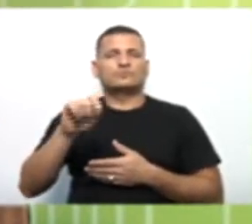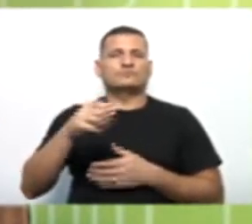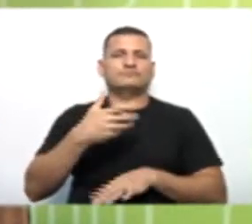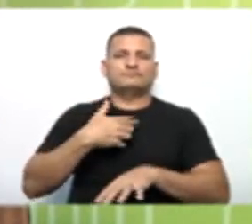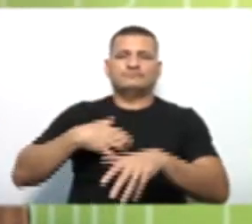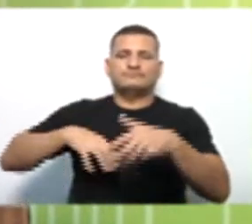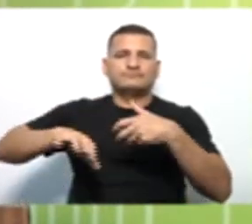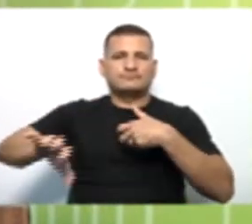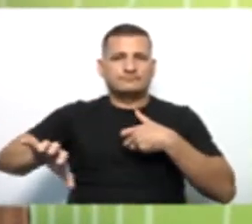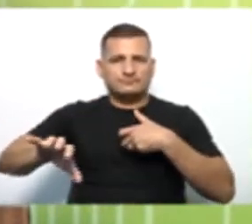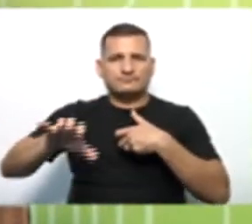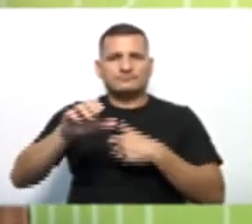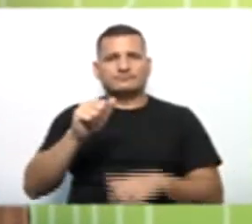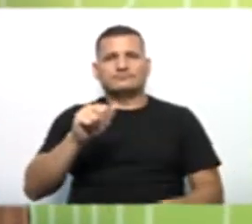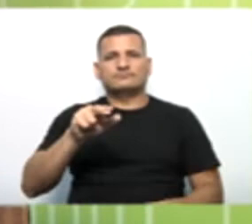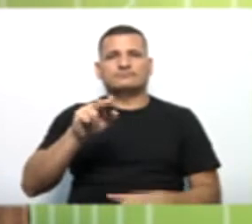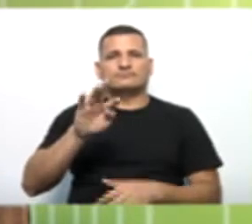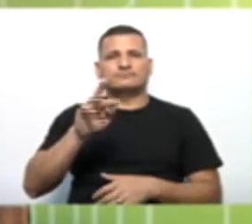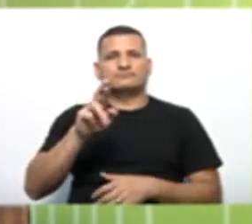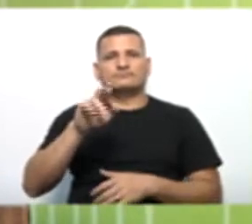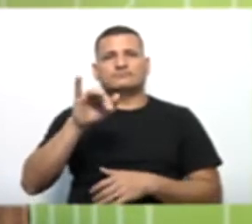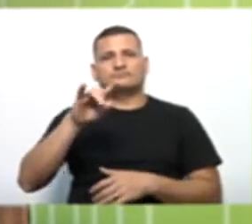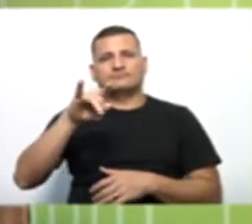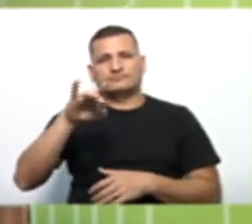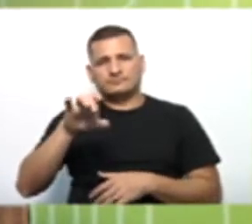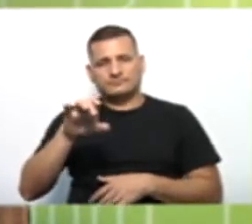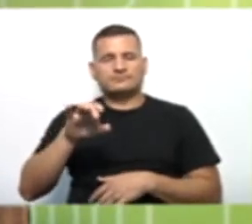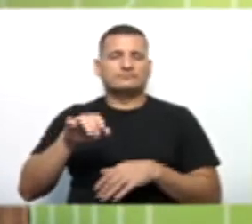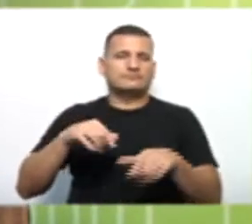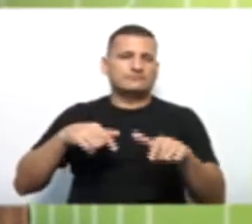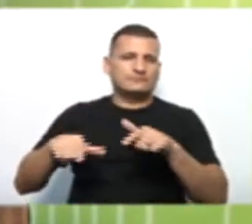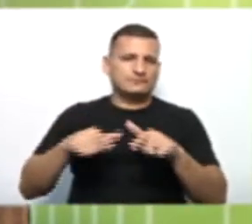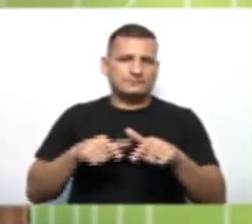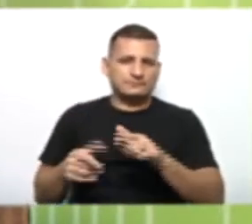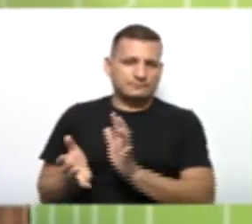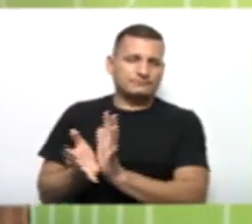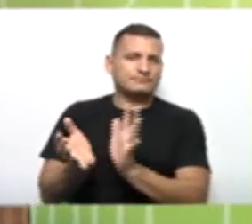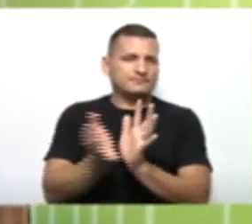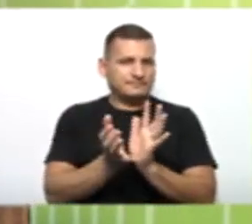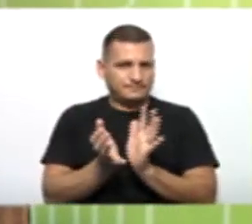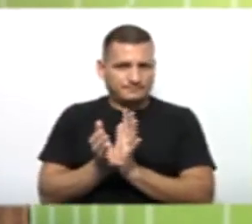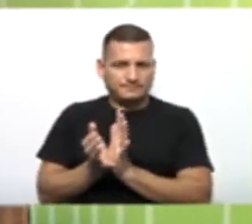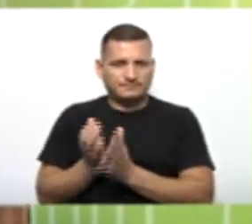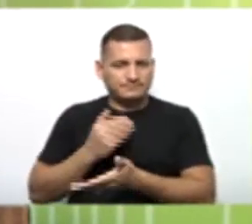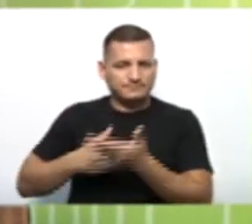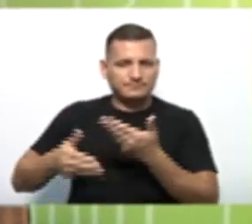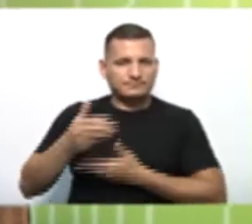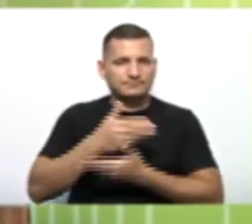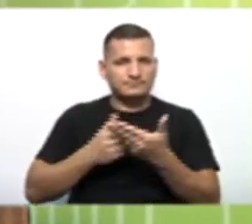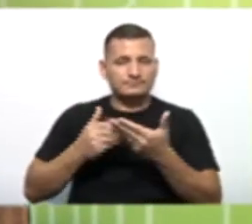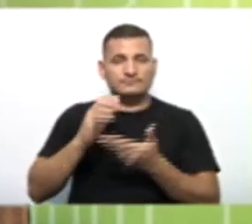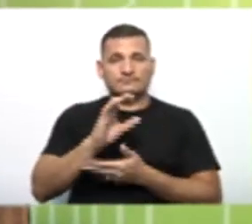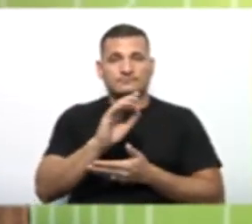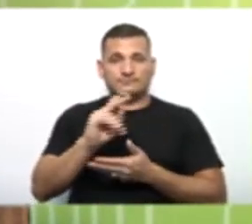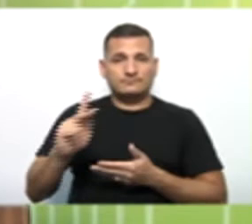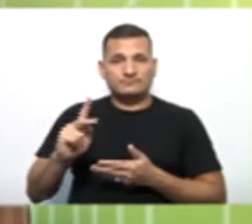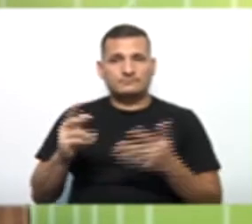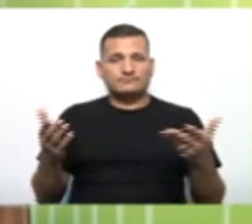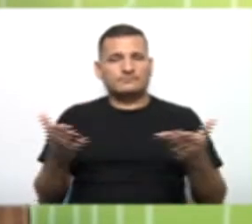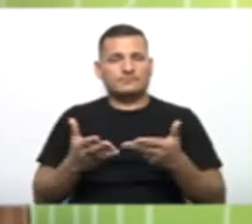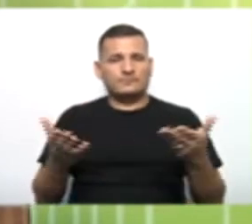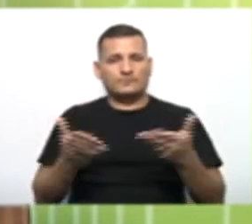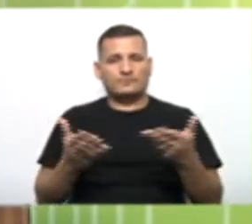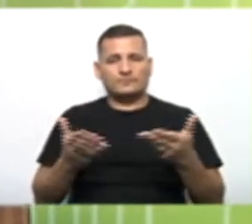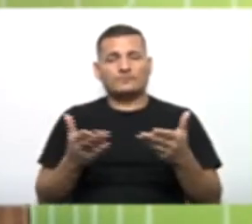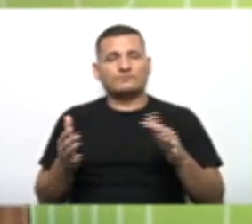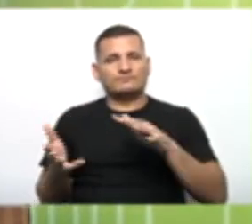colocar no lugar do outro de eu trabalhar coletivamente o com um grupo de pessoas estão as cooperativas no mundo